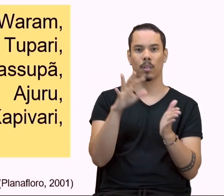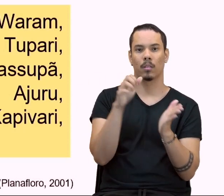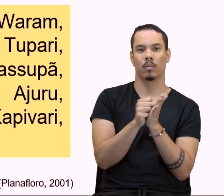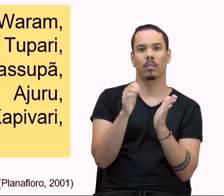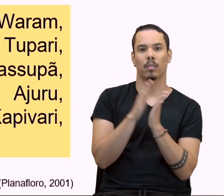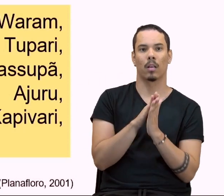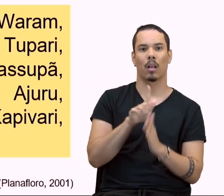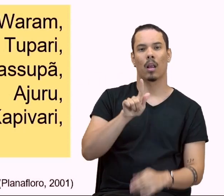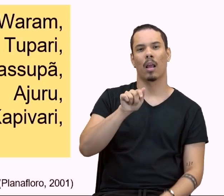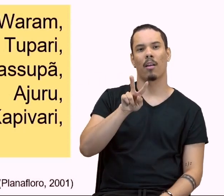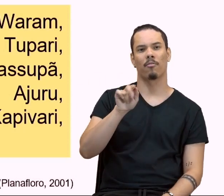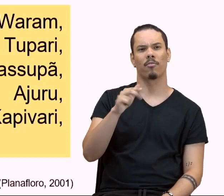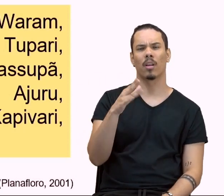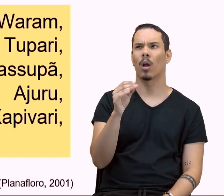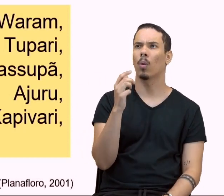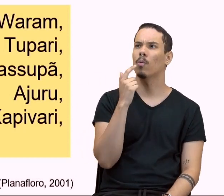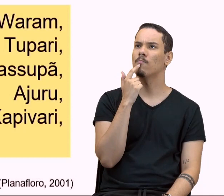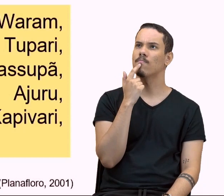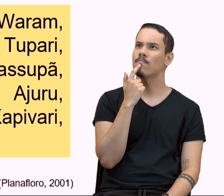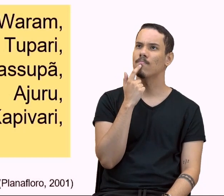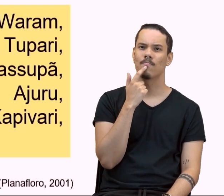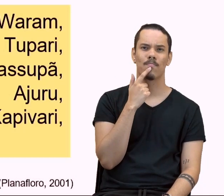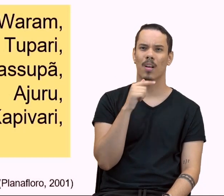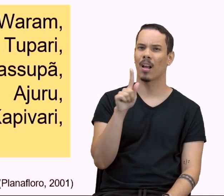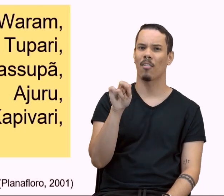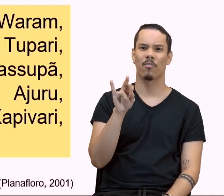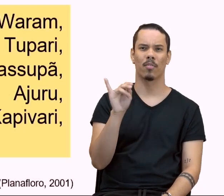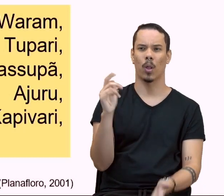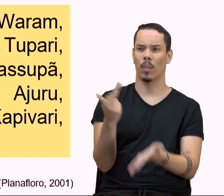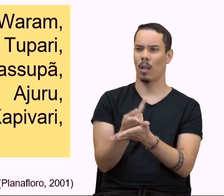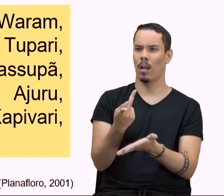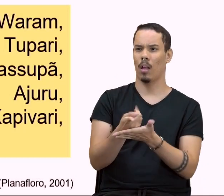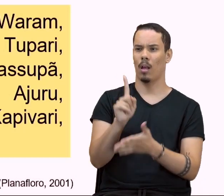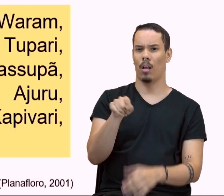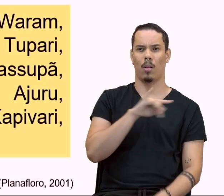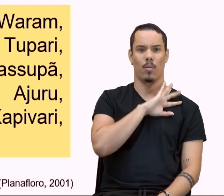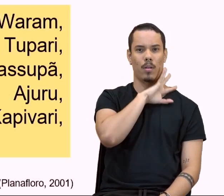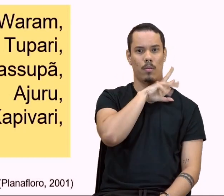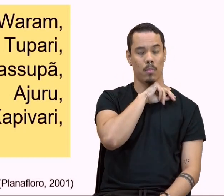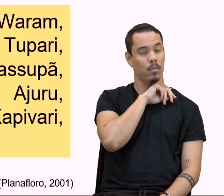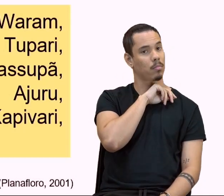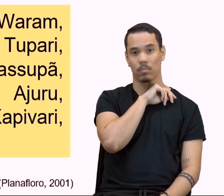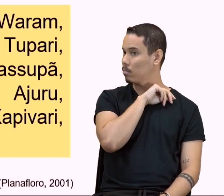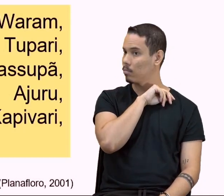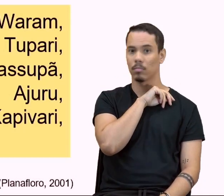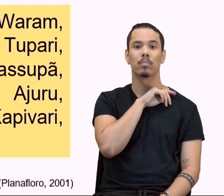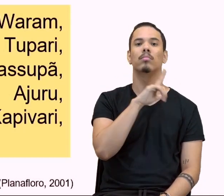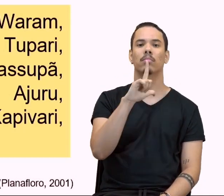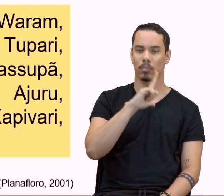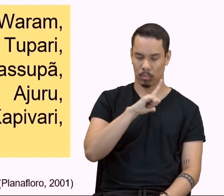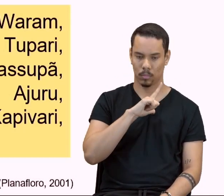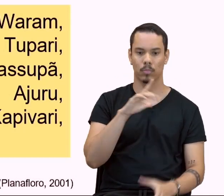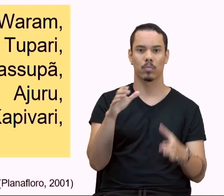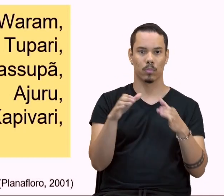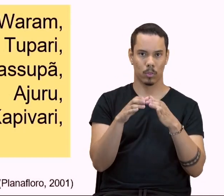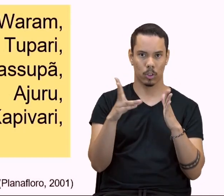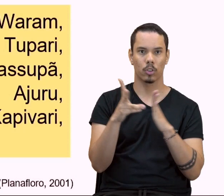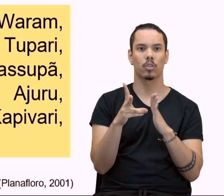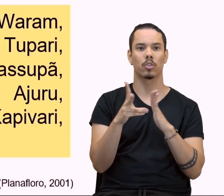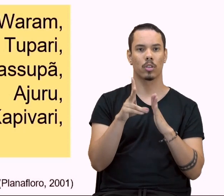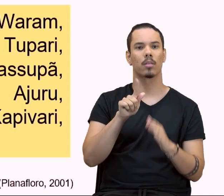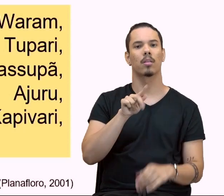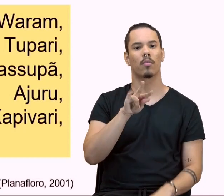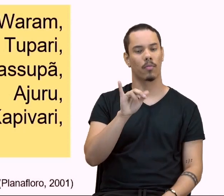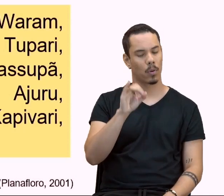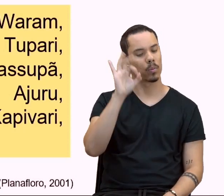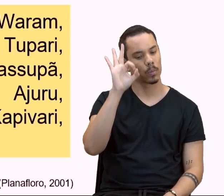gavião. Aí, olha só, isso aqui, claro, isso aqui está errado, gavião é um animal. Não, é um povo indígena em Rondônia, gavião. Gavião